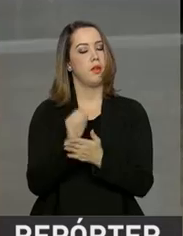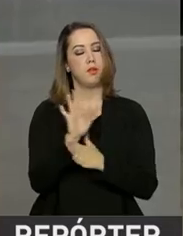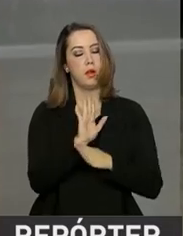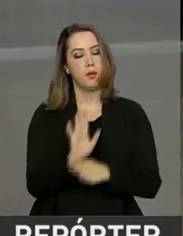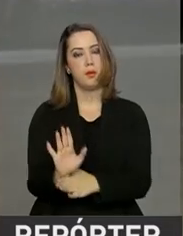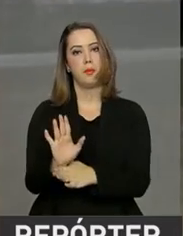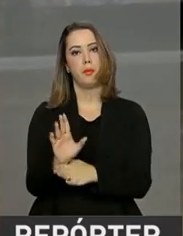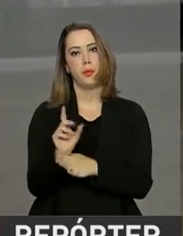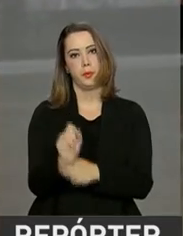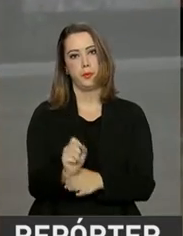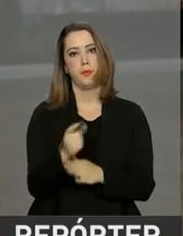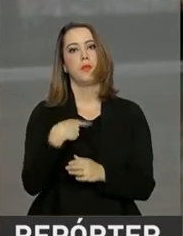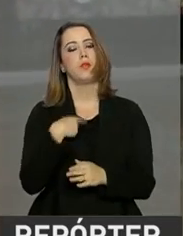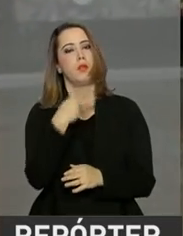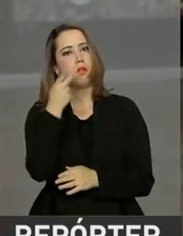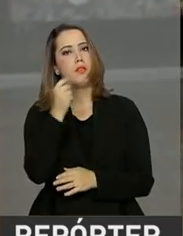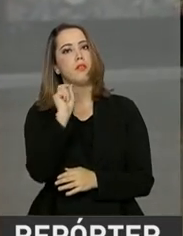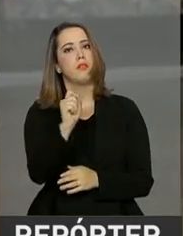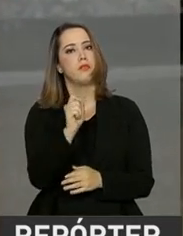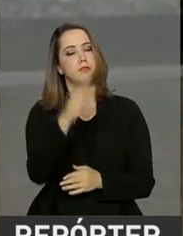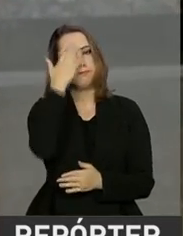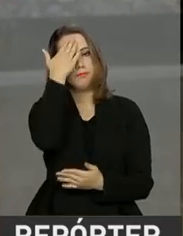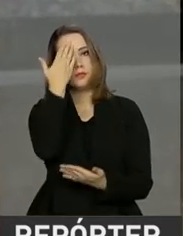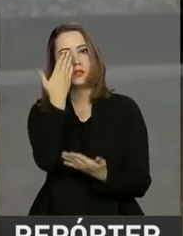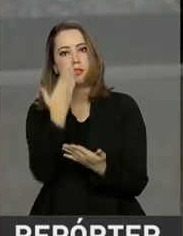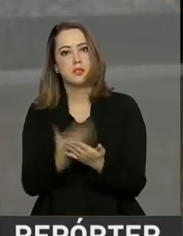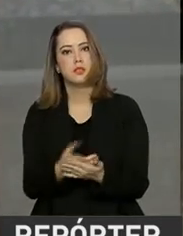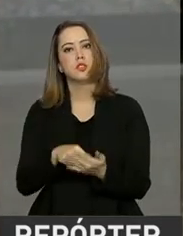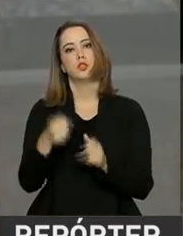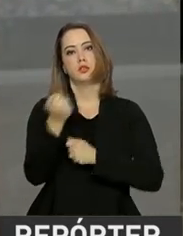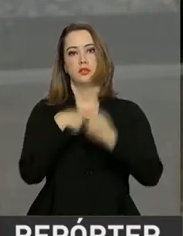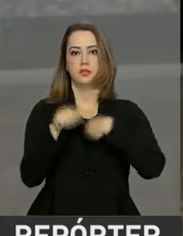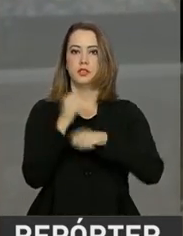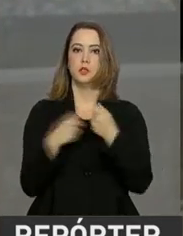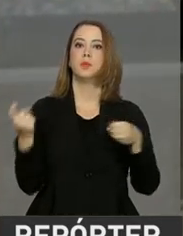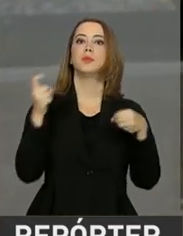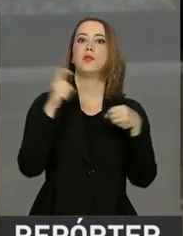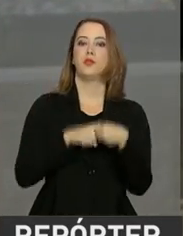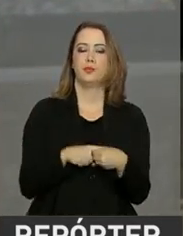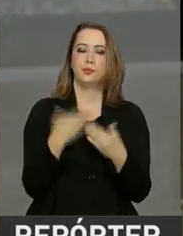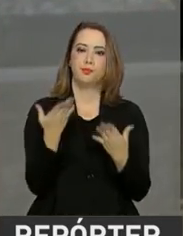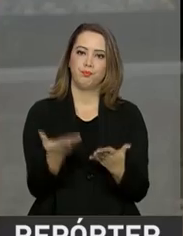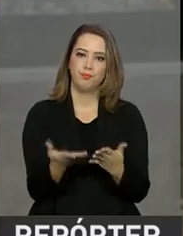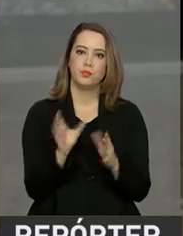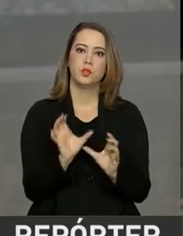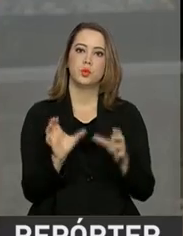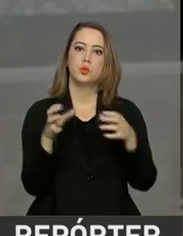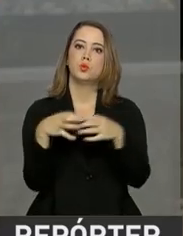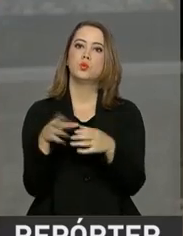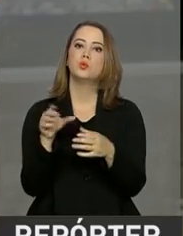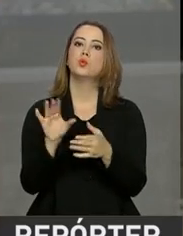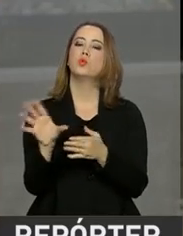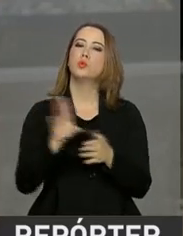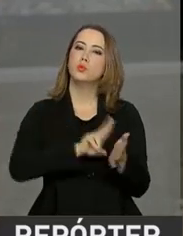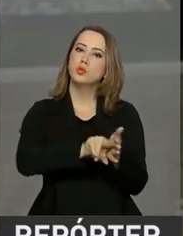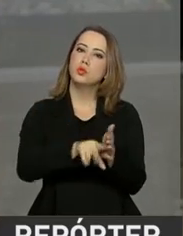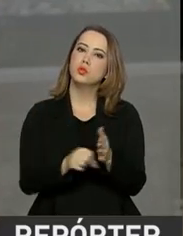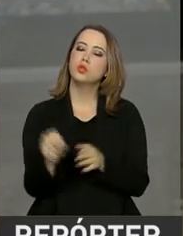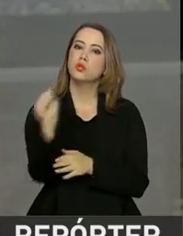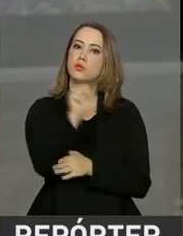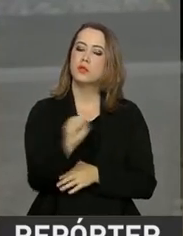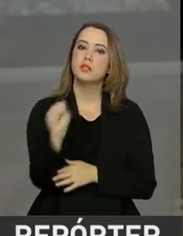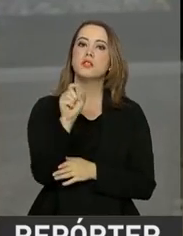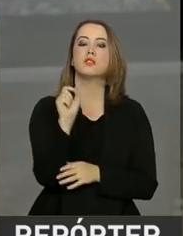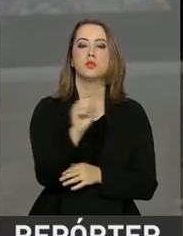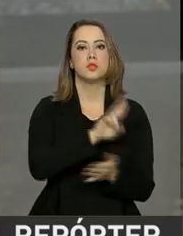Temer e dizer que a confiança na economia foi retomada eles fazem parte da Confederação de associações comerciais e